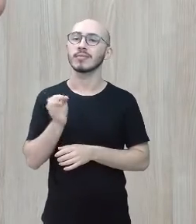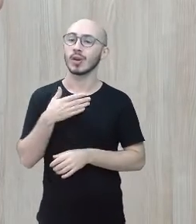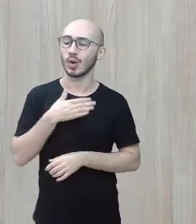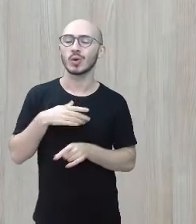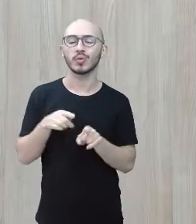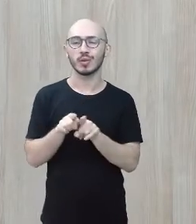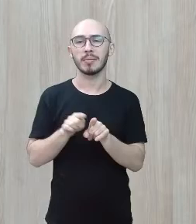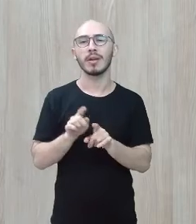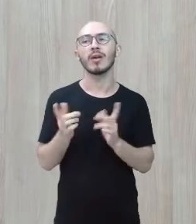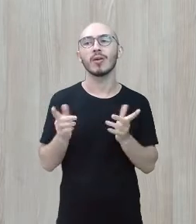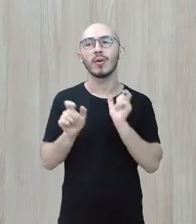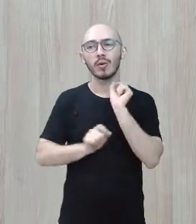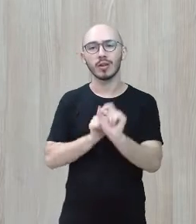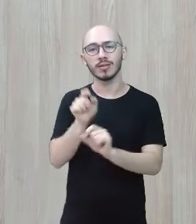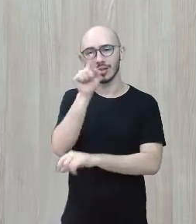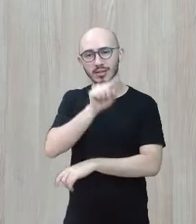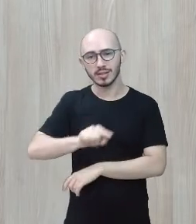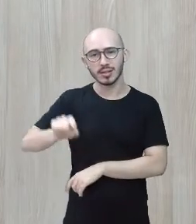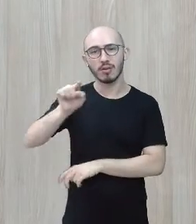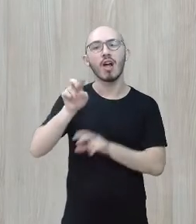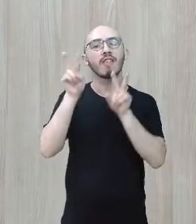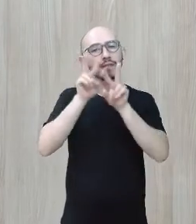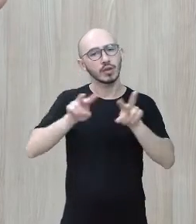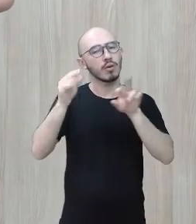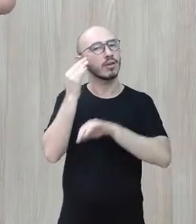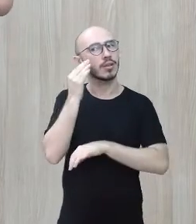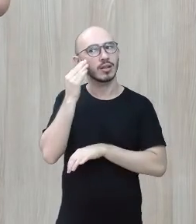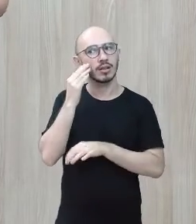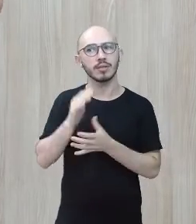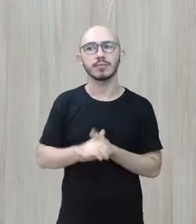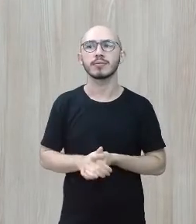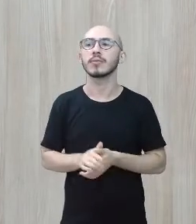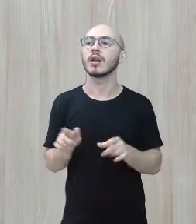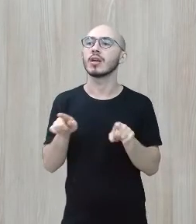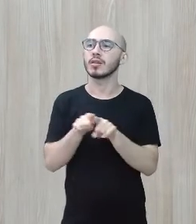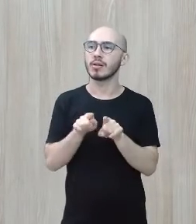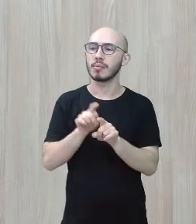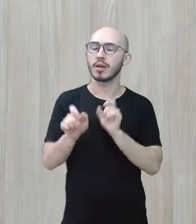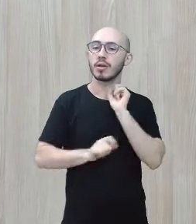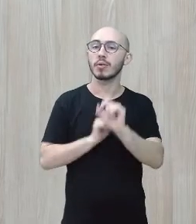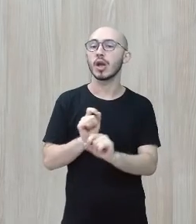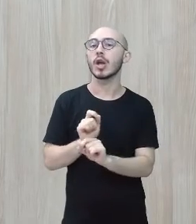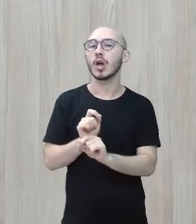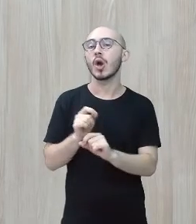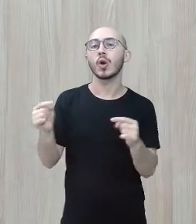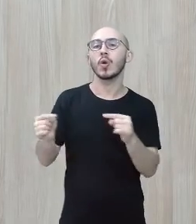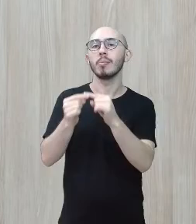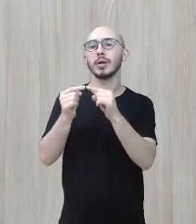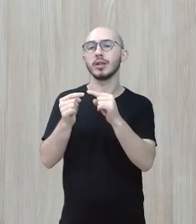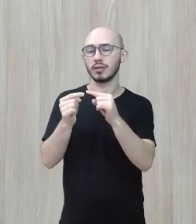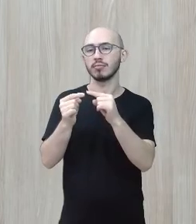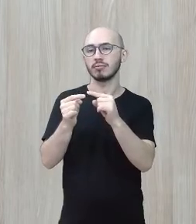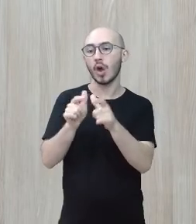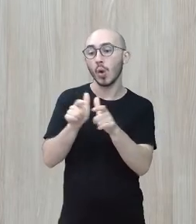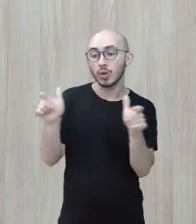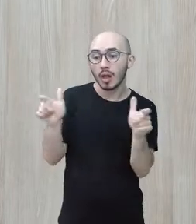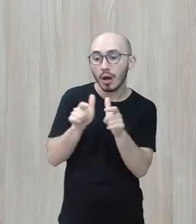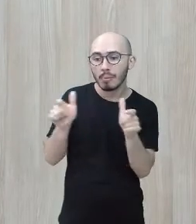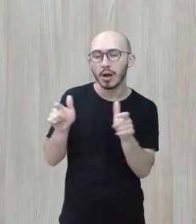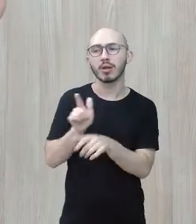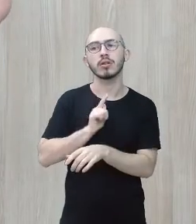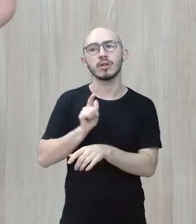para a gente, acaba sendo uma maneira visual de interpretar e também de acordo com o tamanho, mas agora de acordo com o tamanho